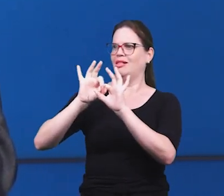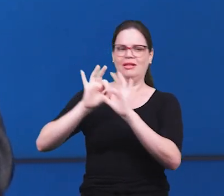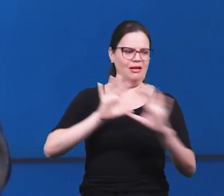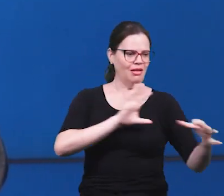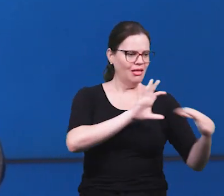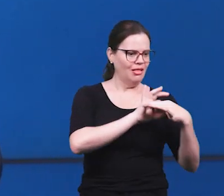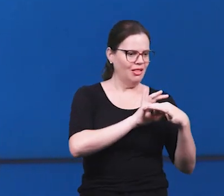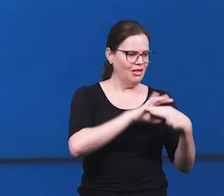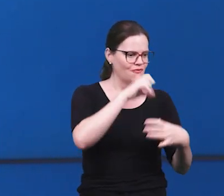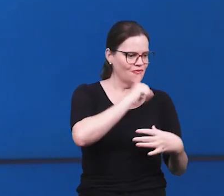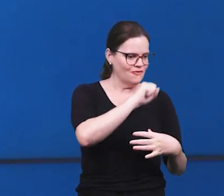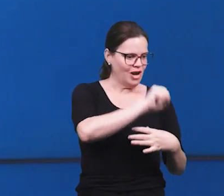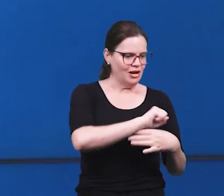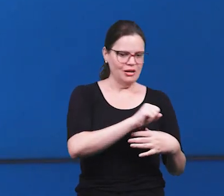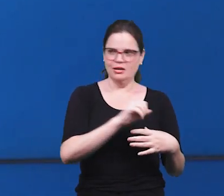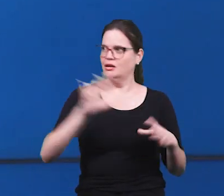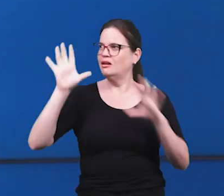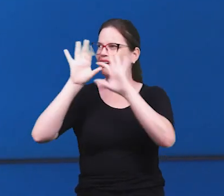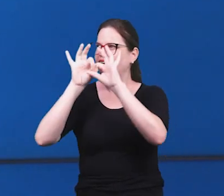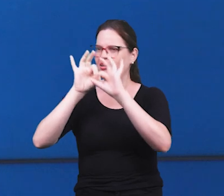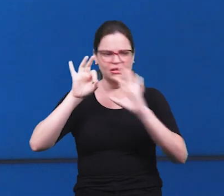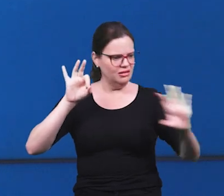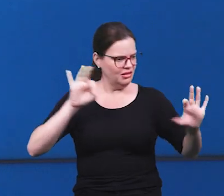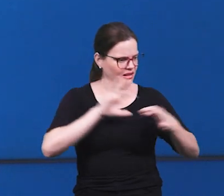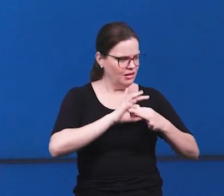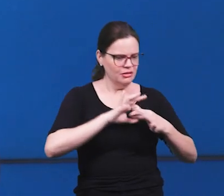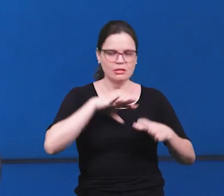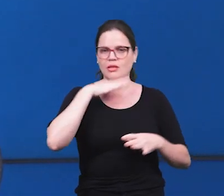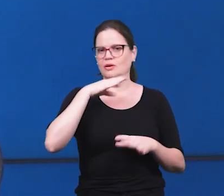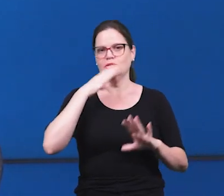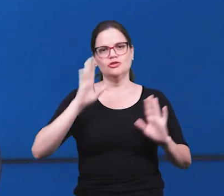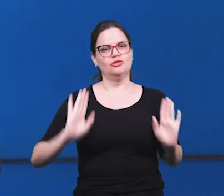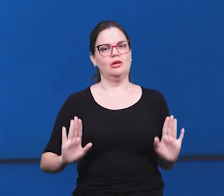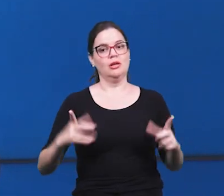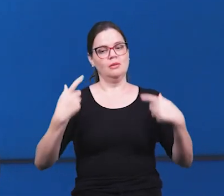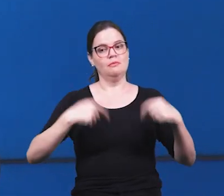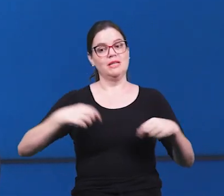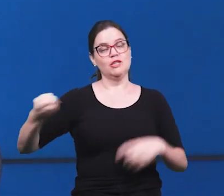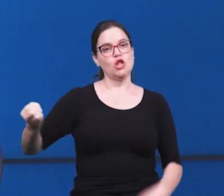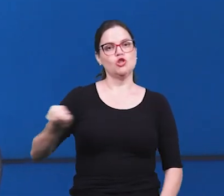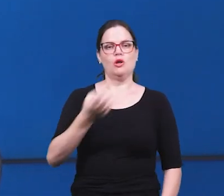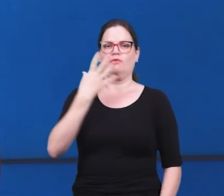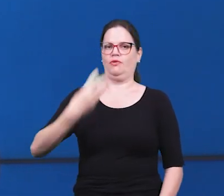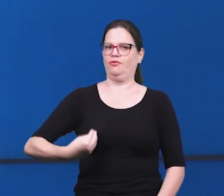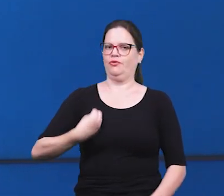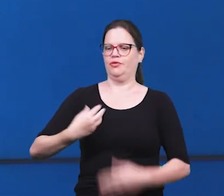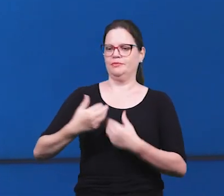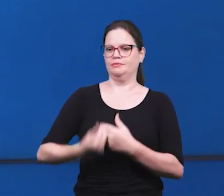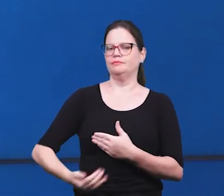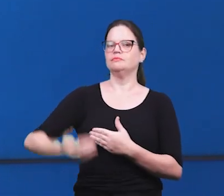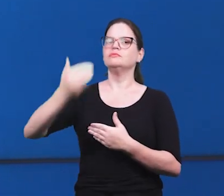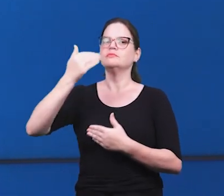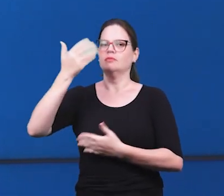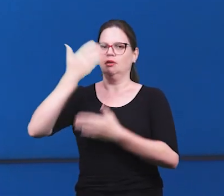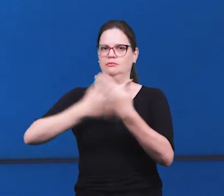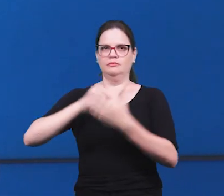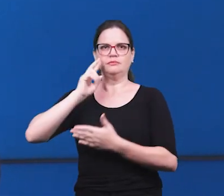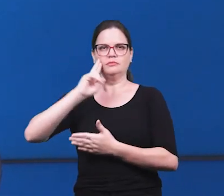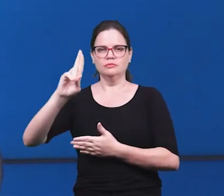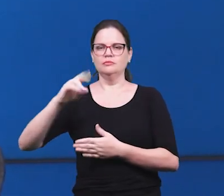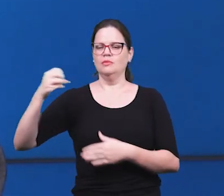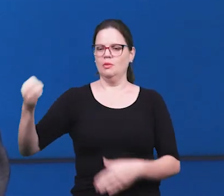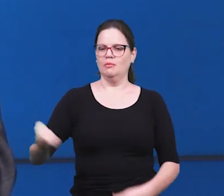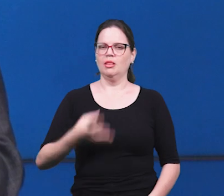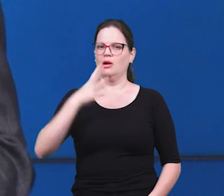que era velha para agora nós adquirirmos uma nova estrutura, ou seja, remendo novo, mas em pano novo, ou